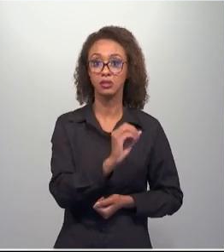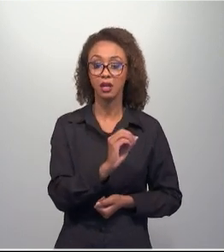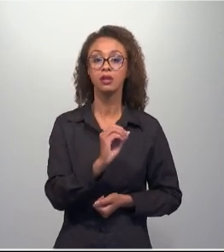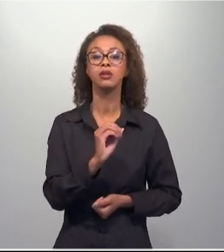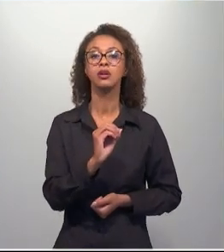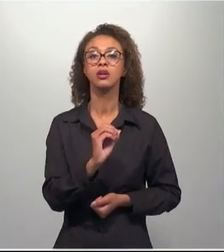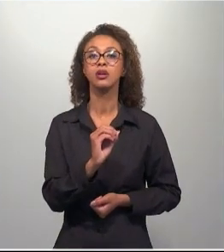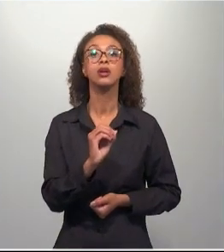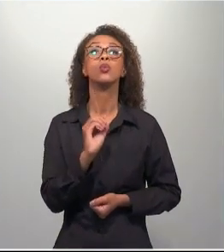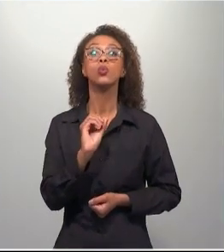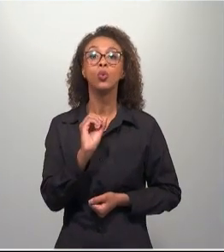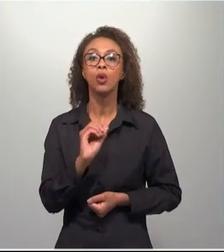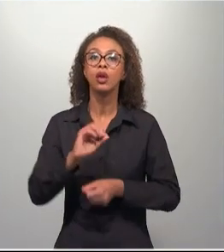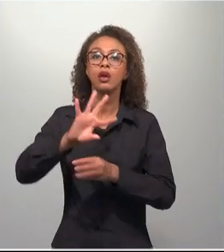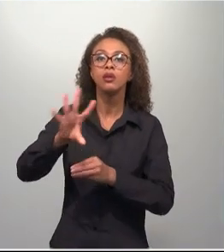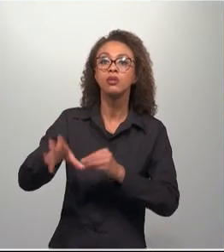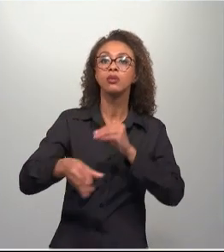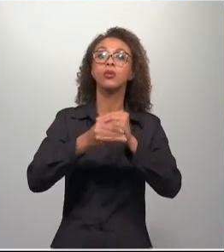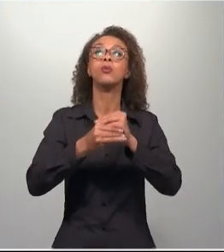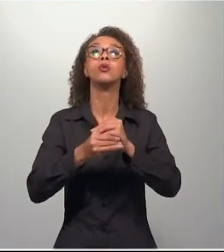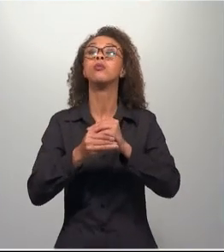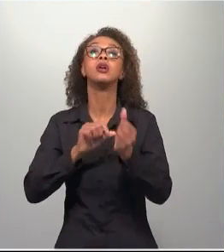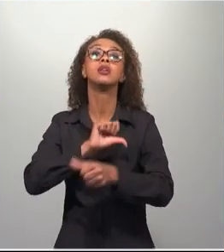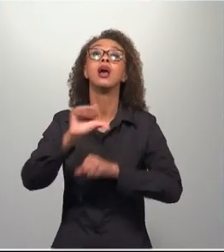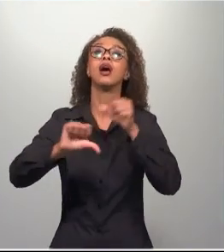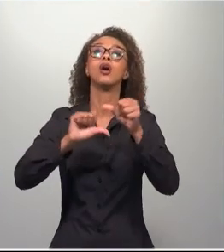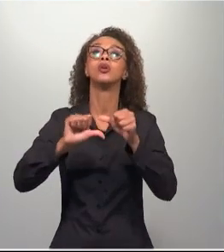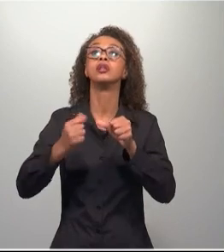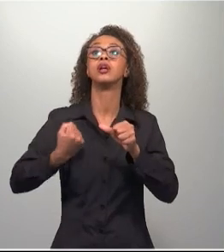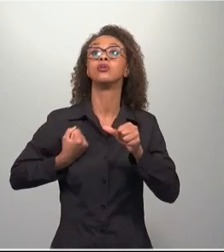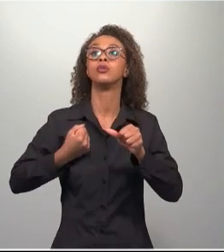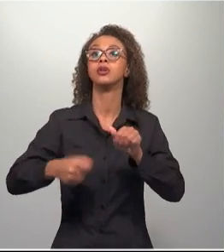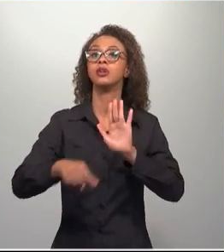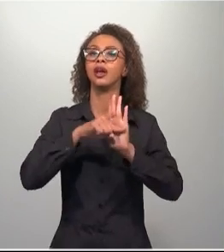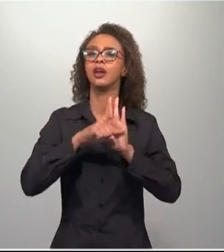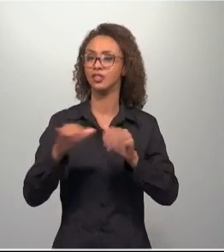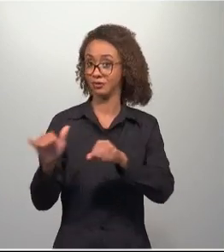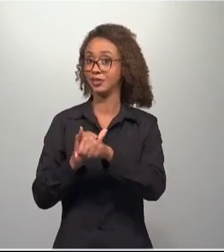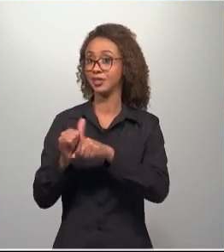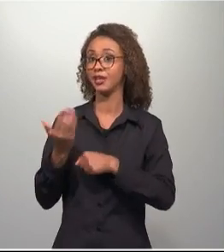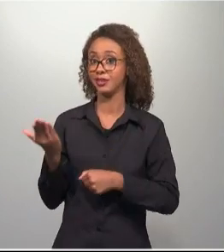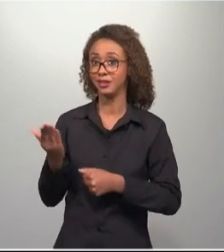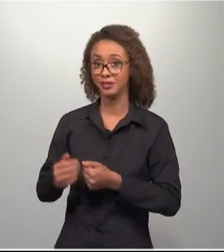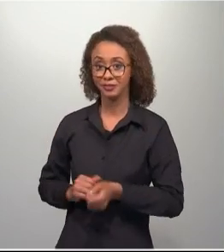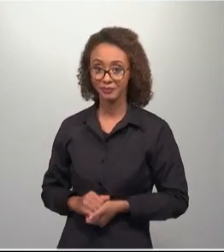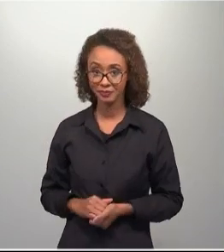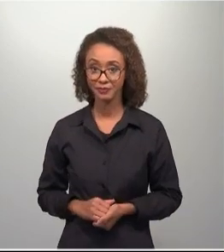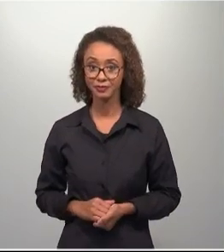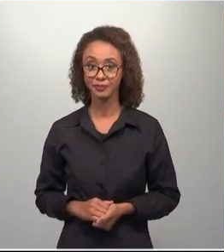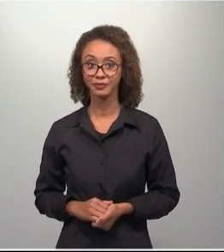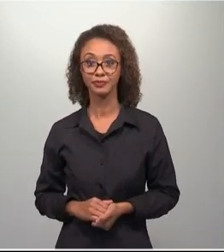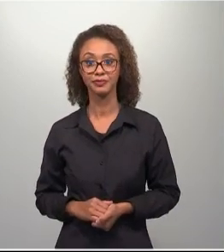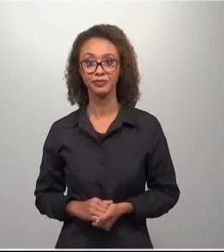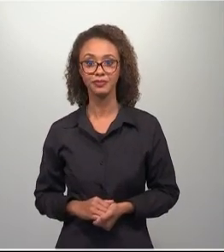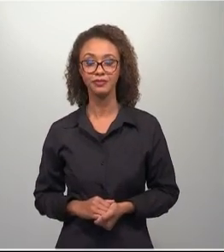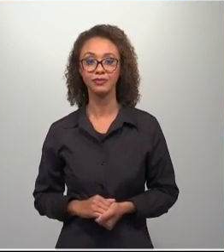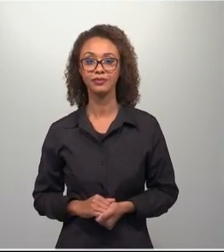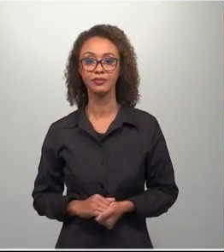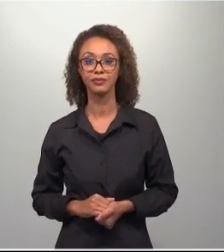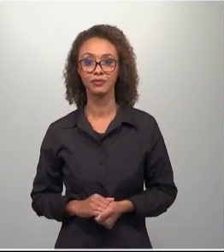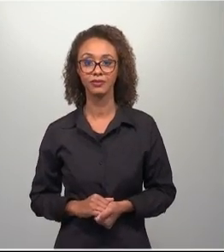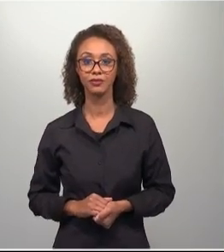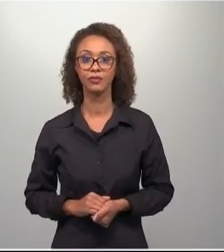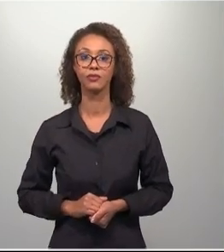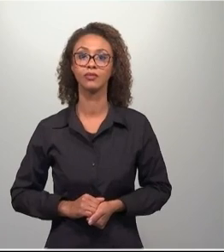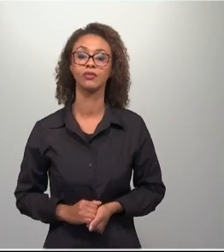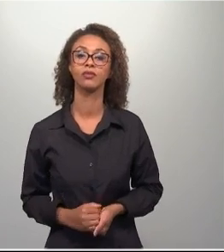complemento 2 para transformar num número negativo como é que eu faço eu viro os zeros por uns